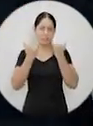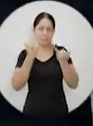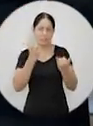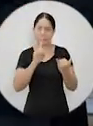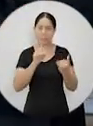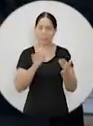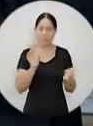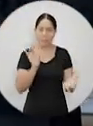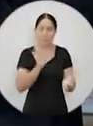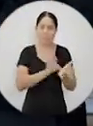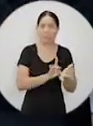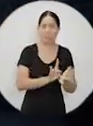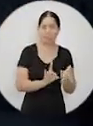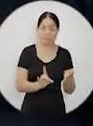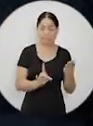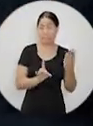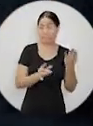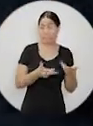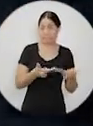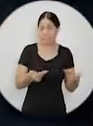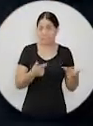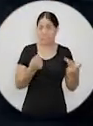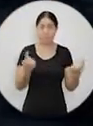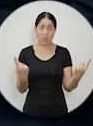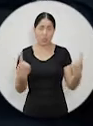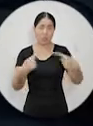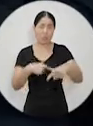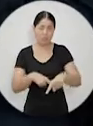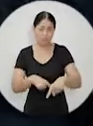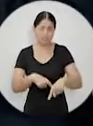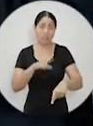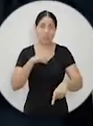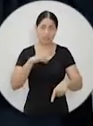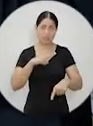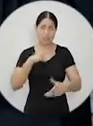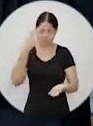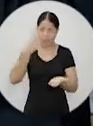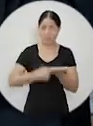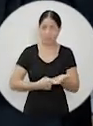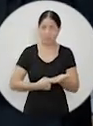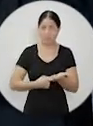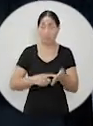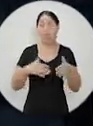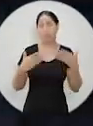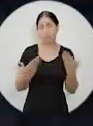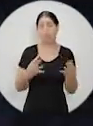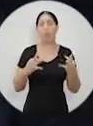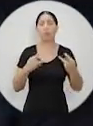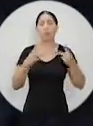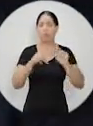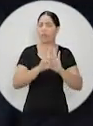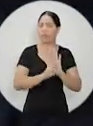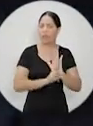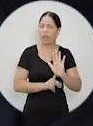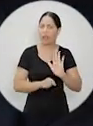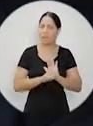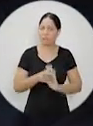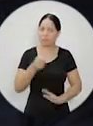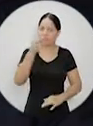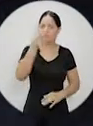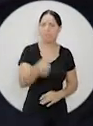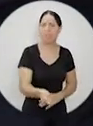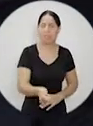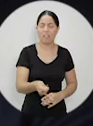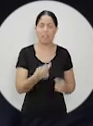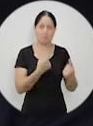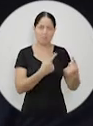informação que não é a verdade estabelecida, ele tem o contraditório como parte desse compromisso. Tanto que todo regime autoritário